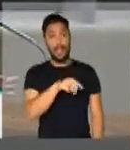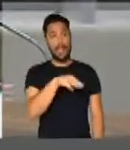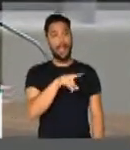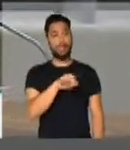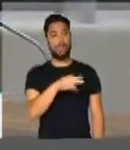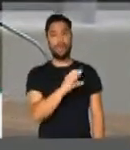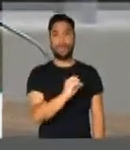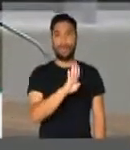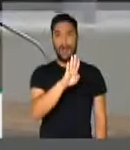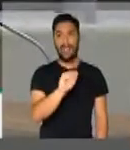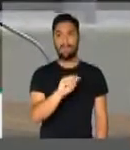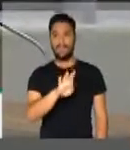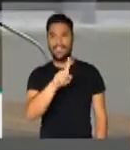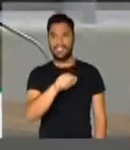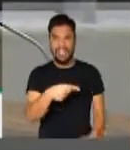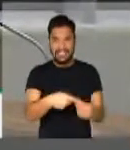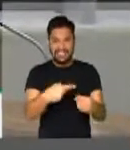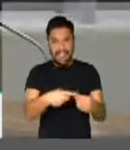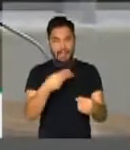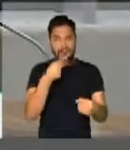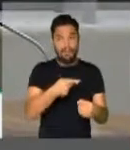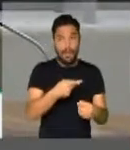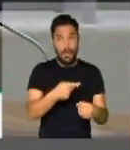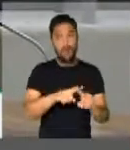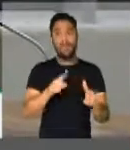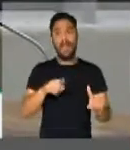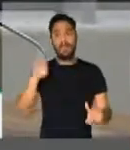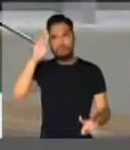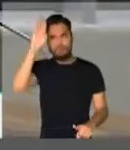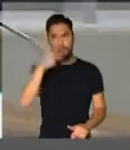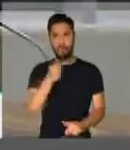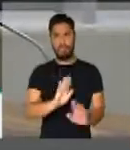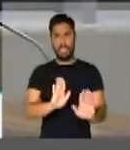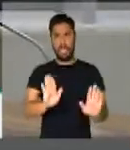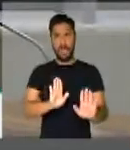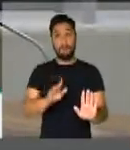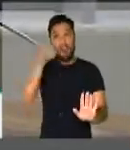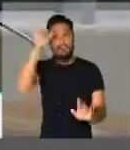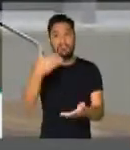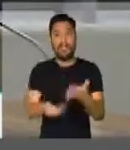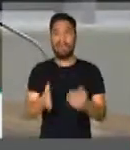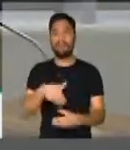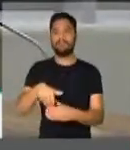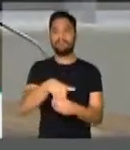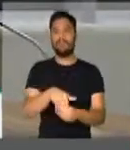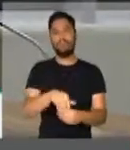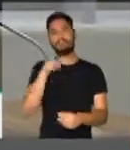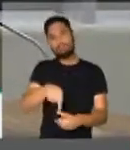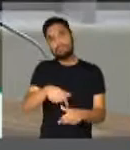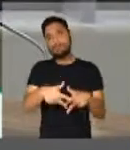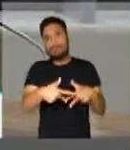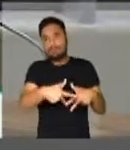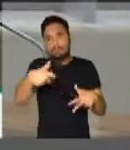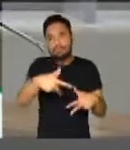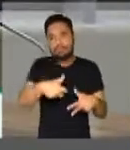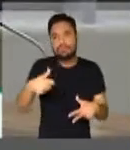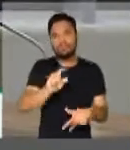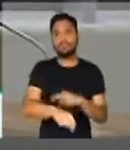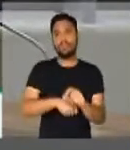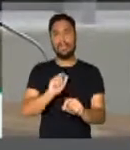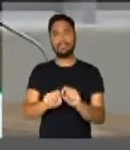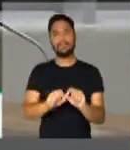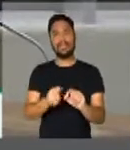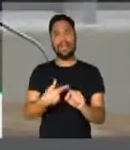no período eleitoral, e que o Bolsonaro desmentiu só para não perder voto. O que eles estão fazendo é um verdadeiro estelionato eleitoral numa